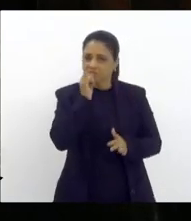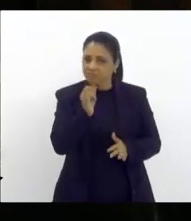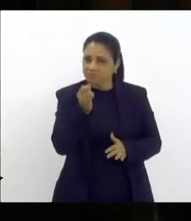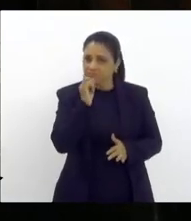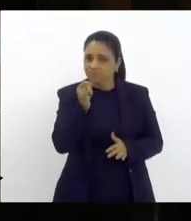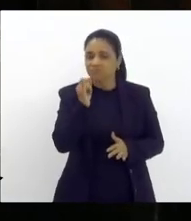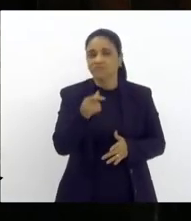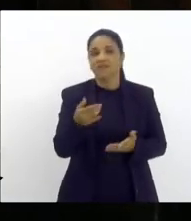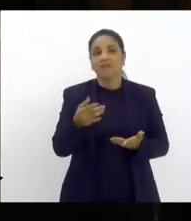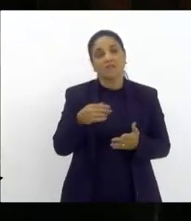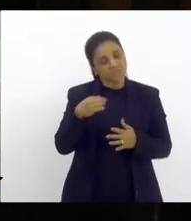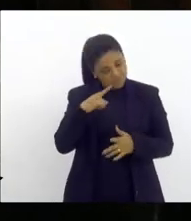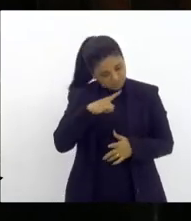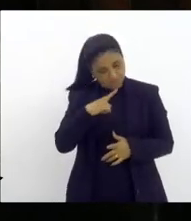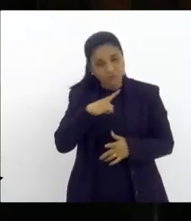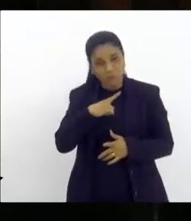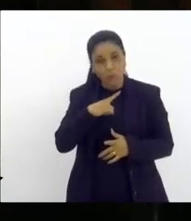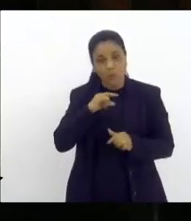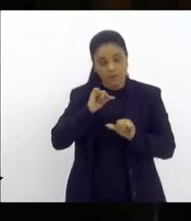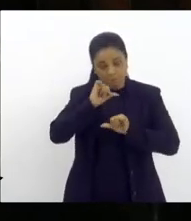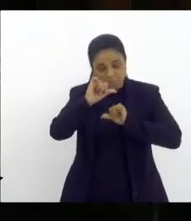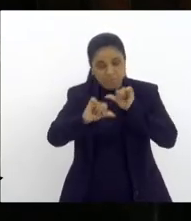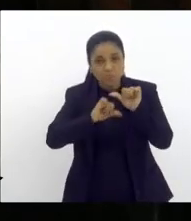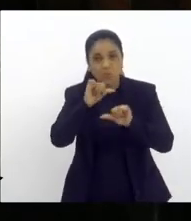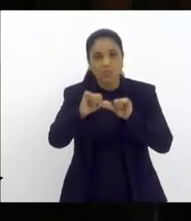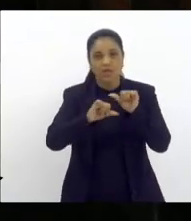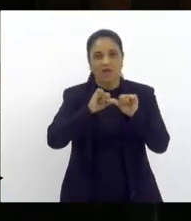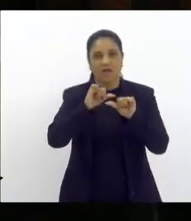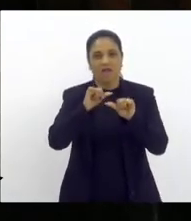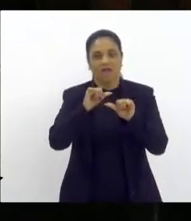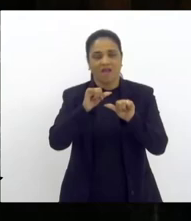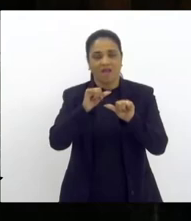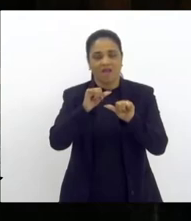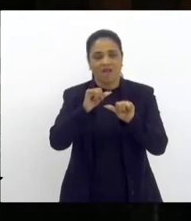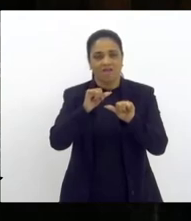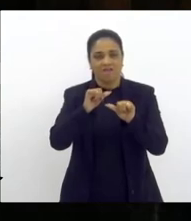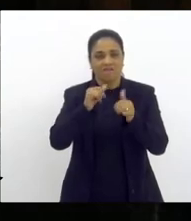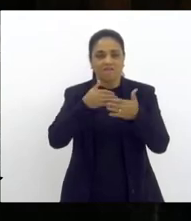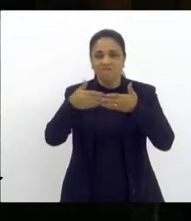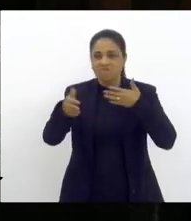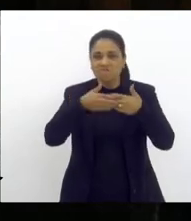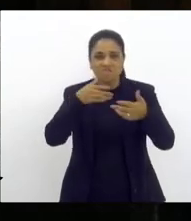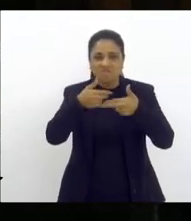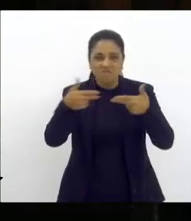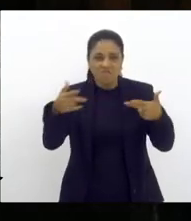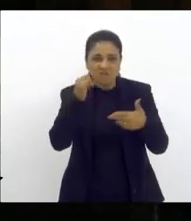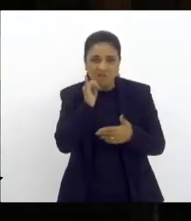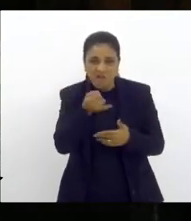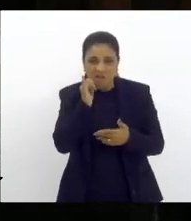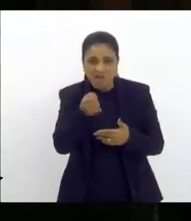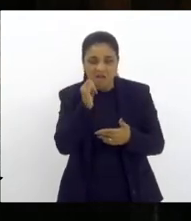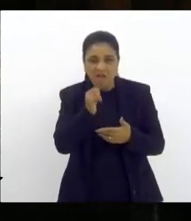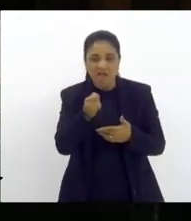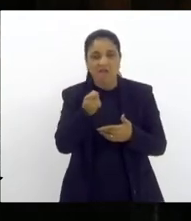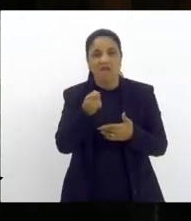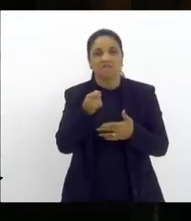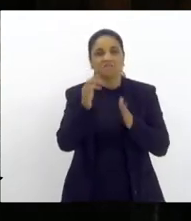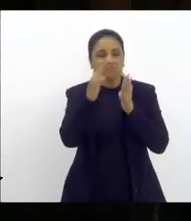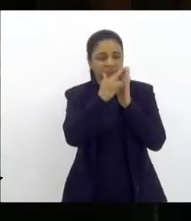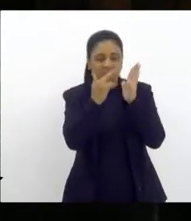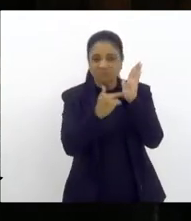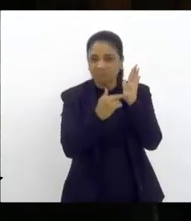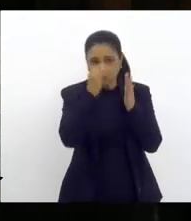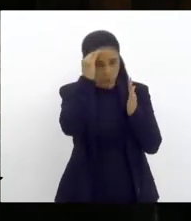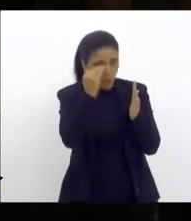e foi o que tentaram fazer desvirtuaram projeto falaram o que quiseram E aí fizeram manobras ardil regimental